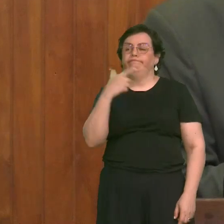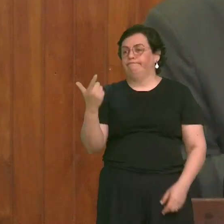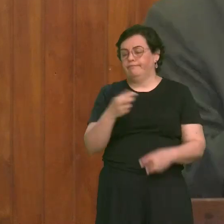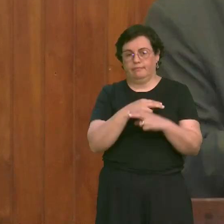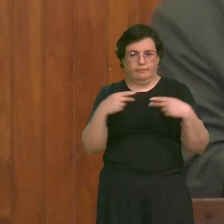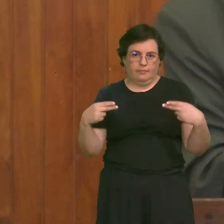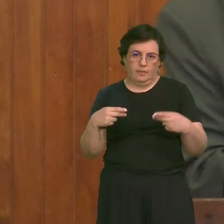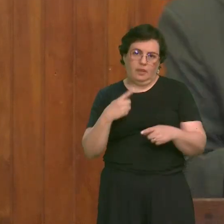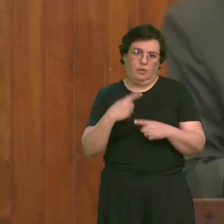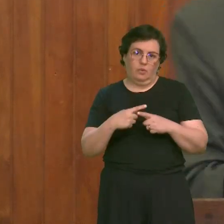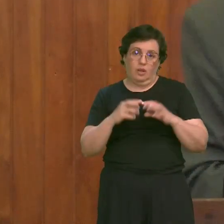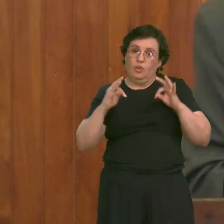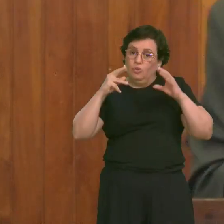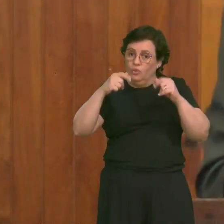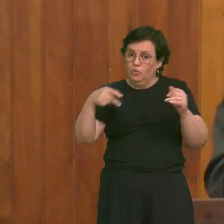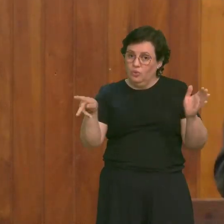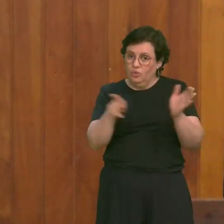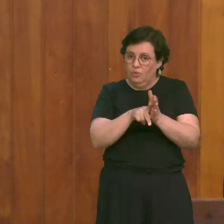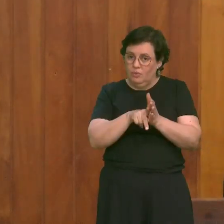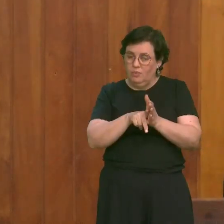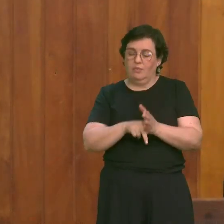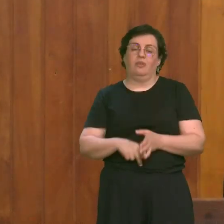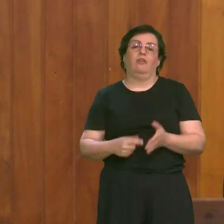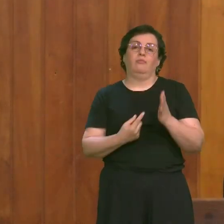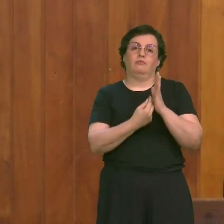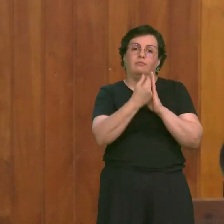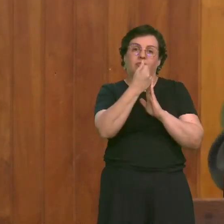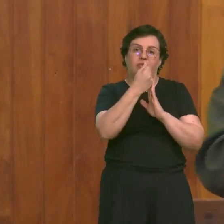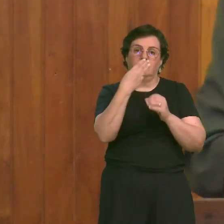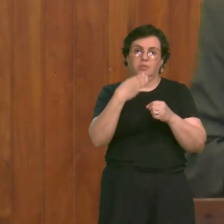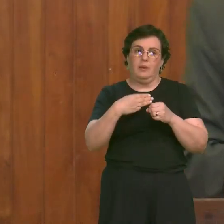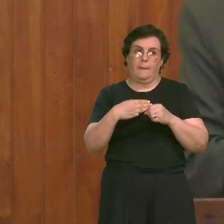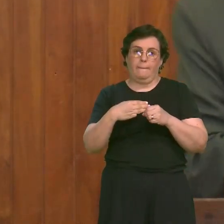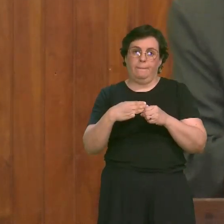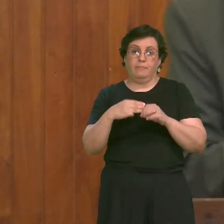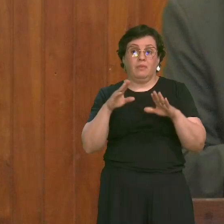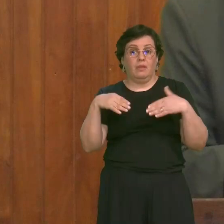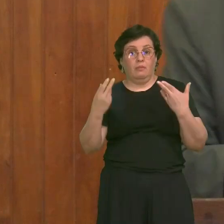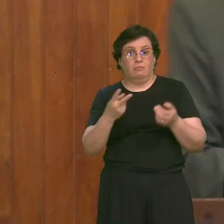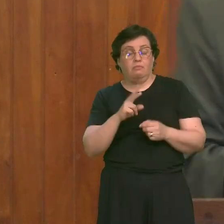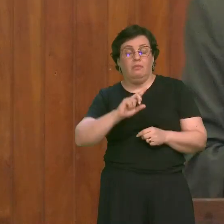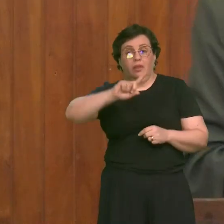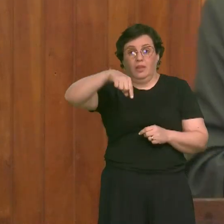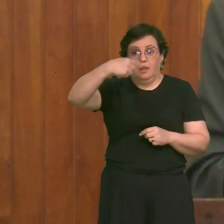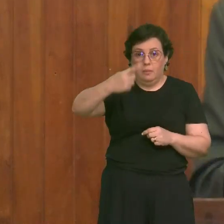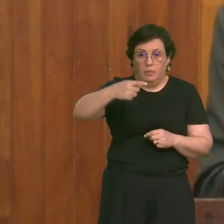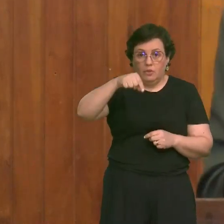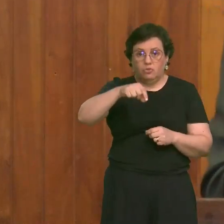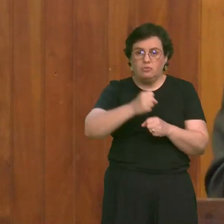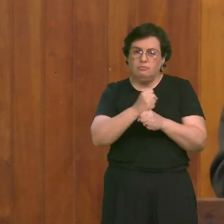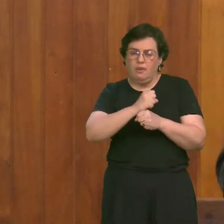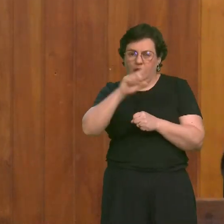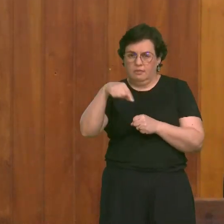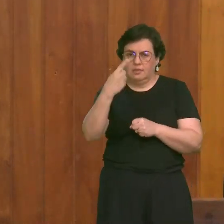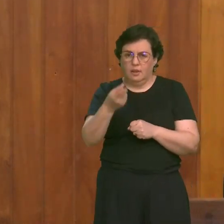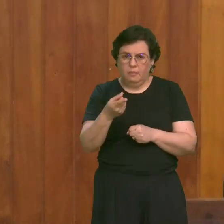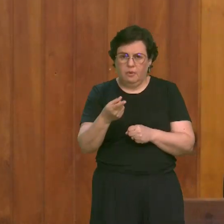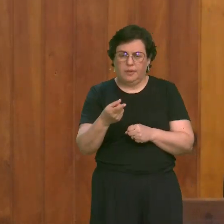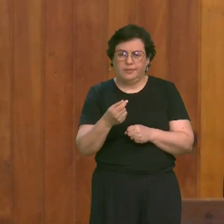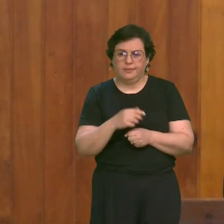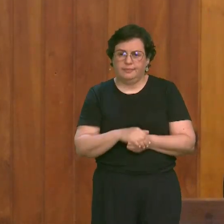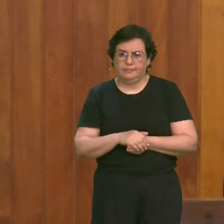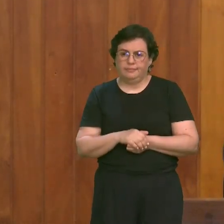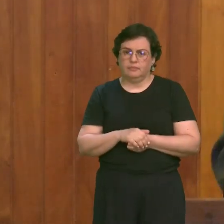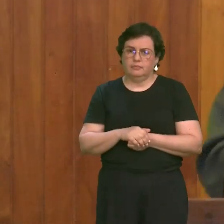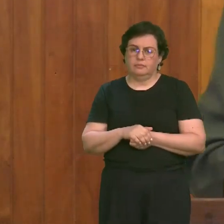ou seja porque tudo isso faz parte do orçamento Geral do município pareceu-nos depois disso anos depois que não